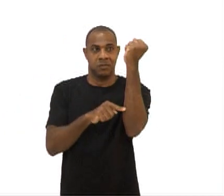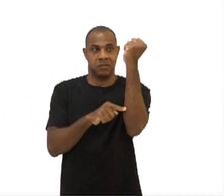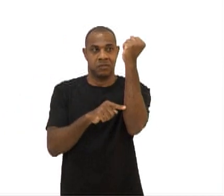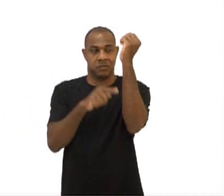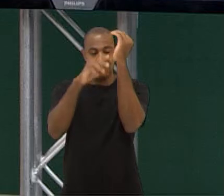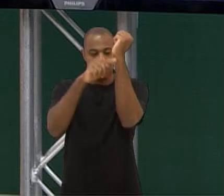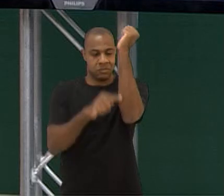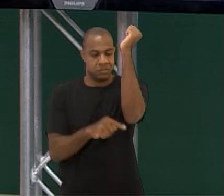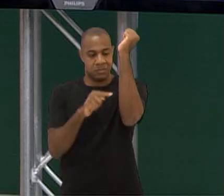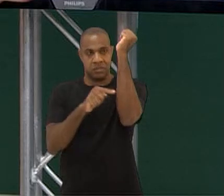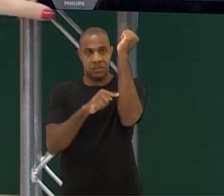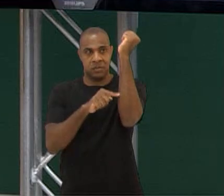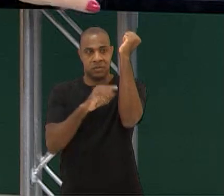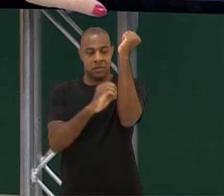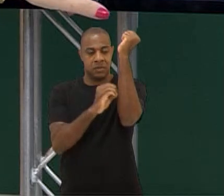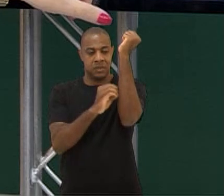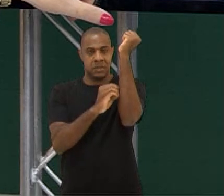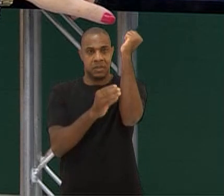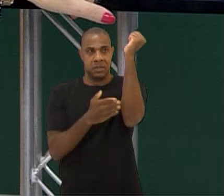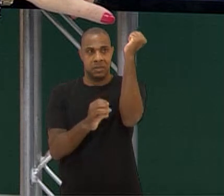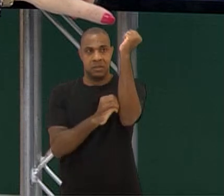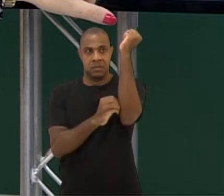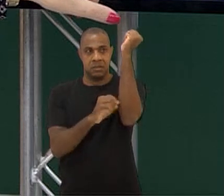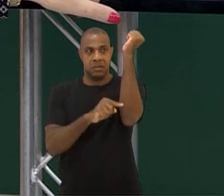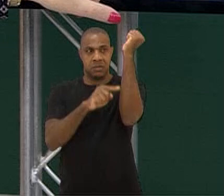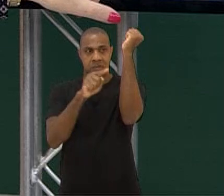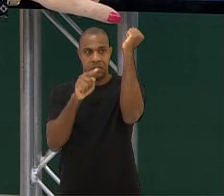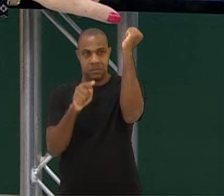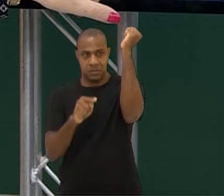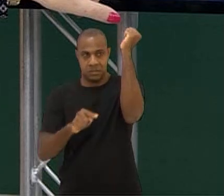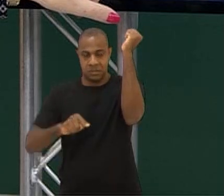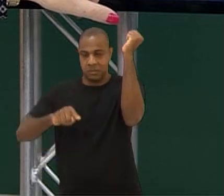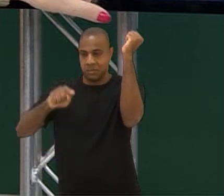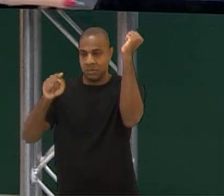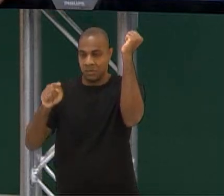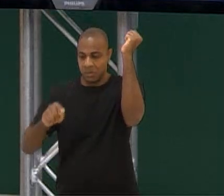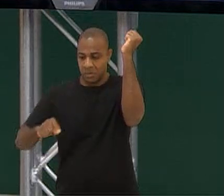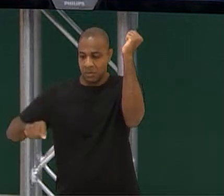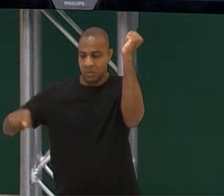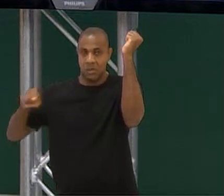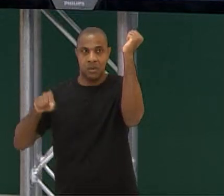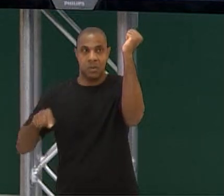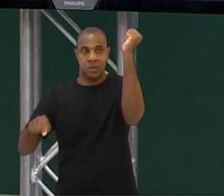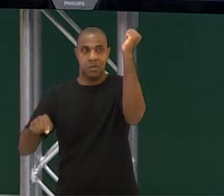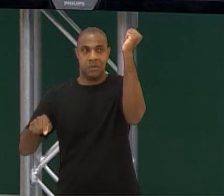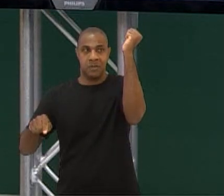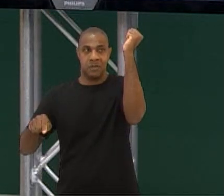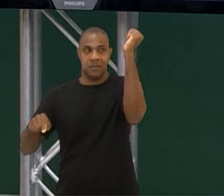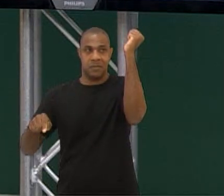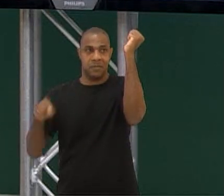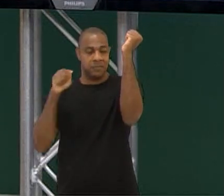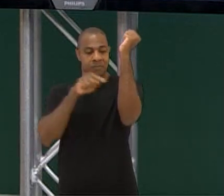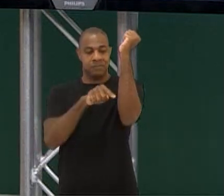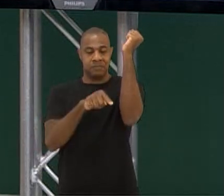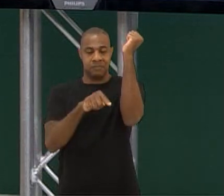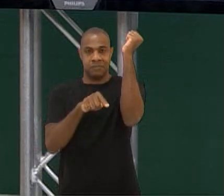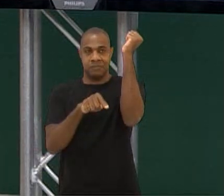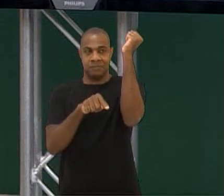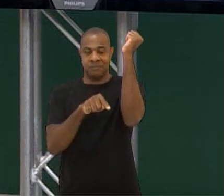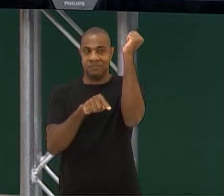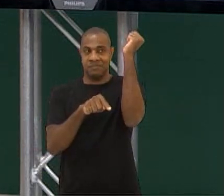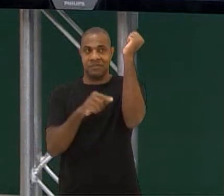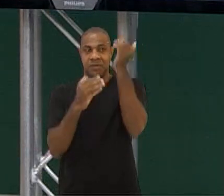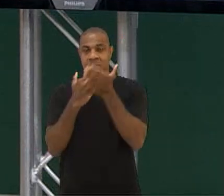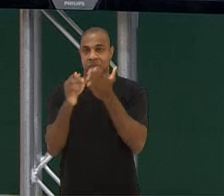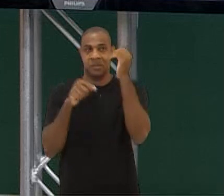seno de x, começando no 0. Essa outra função aqui, ó, que ela tem um menos π sobre 2, ela já começou aqui, ó, no π sobre 2. A outra